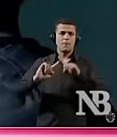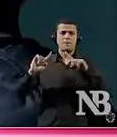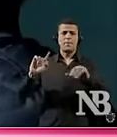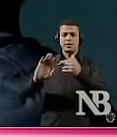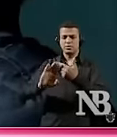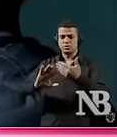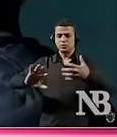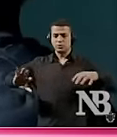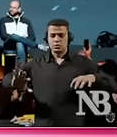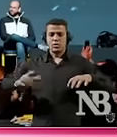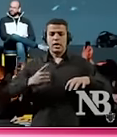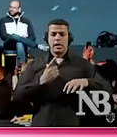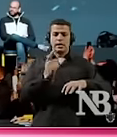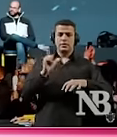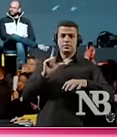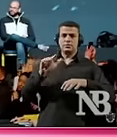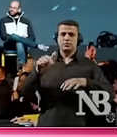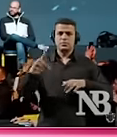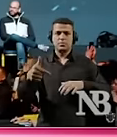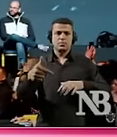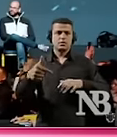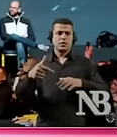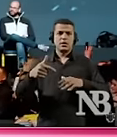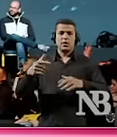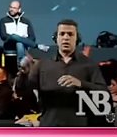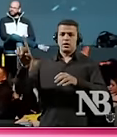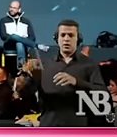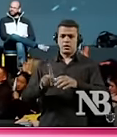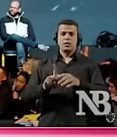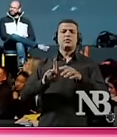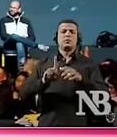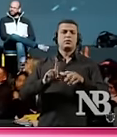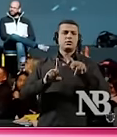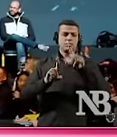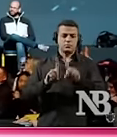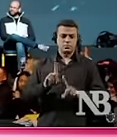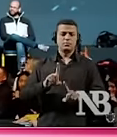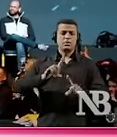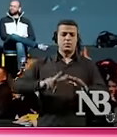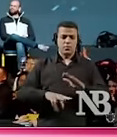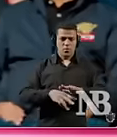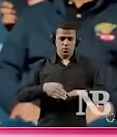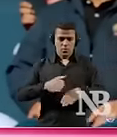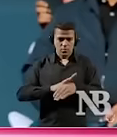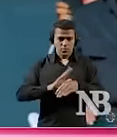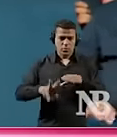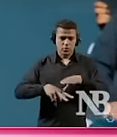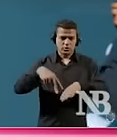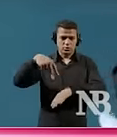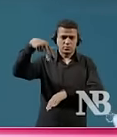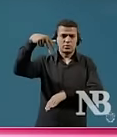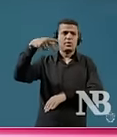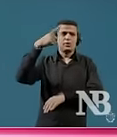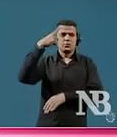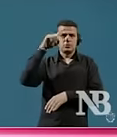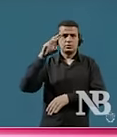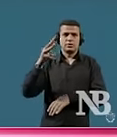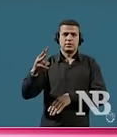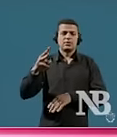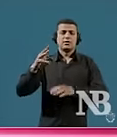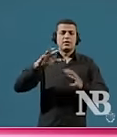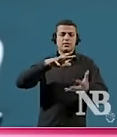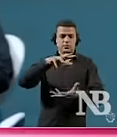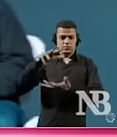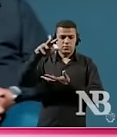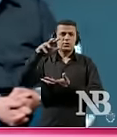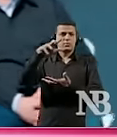aqui, ele morreu, ele ressuscitou no terceiro dia, e depois disso, ele se tornou a pessoa mais influente do